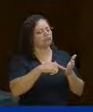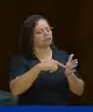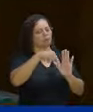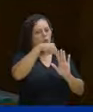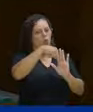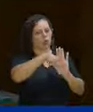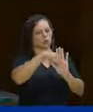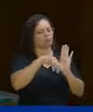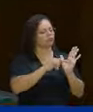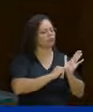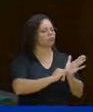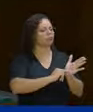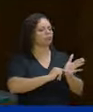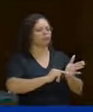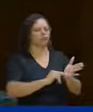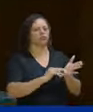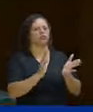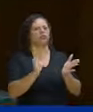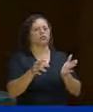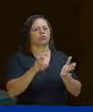fiscais dos IDS